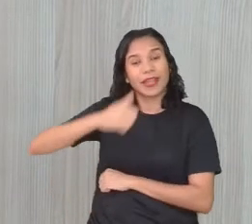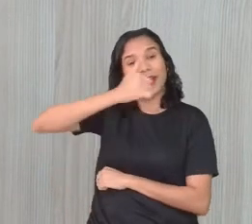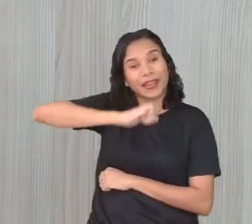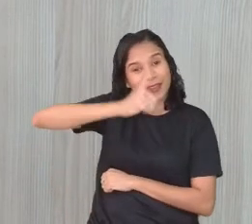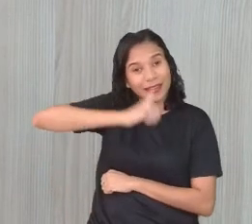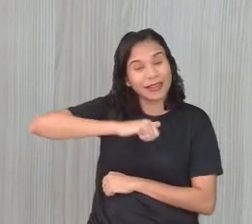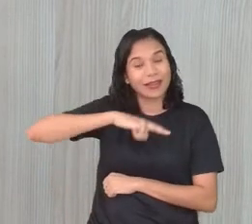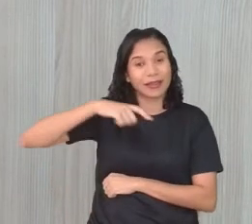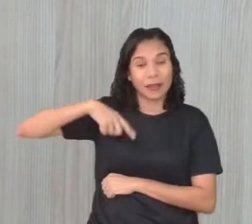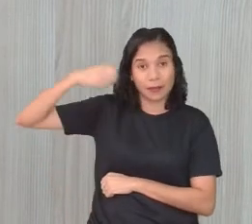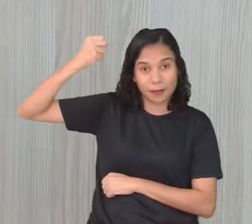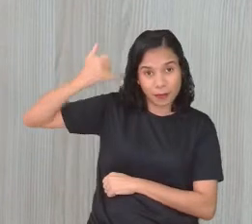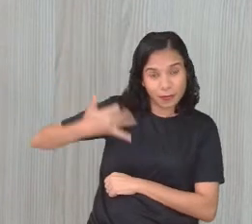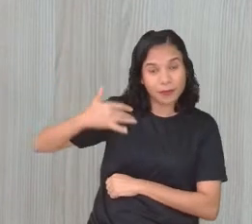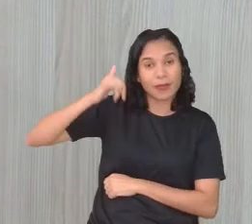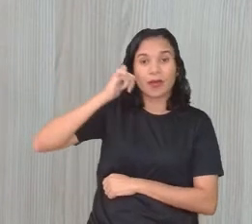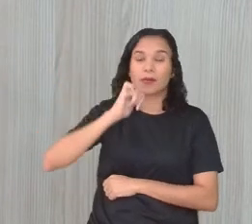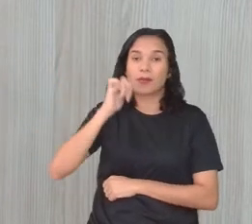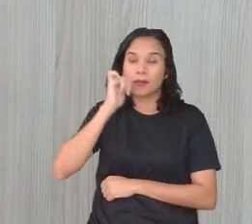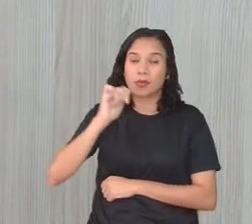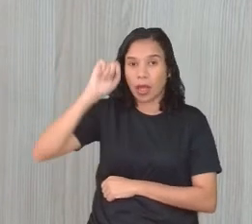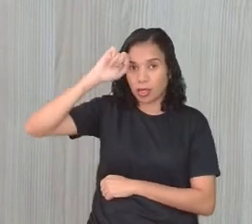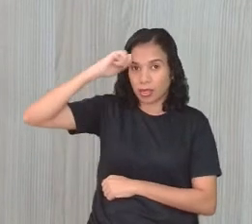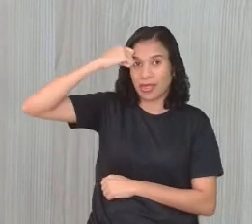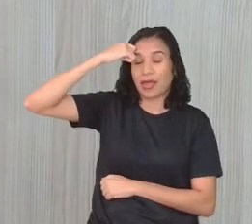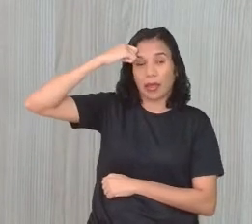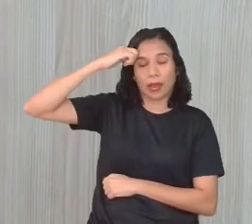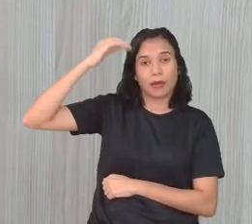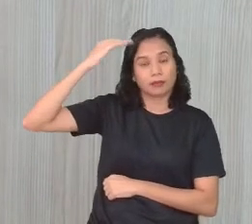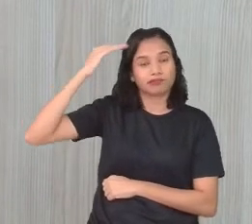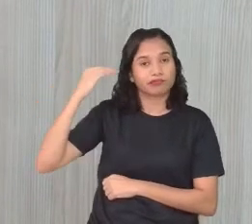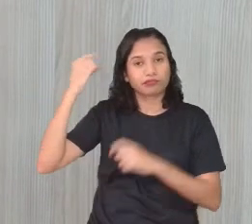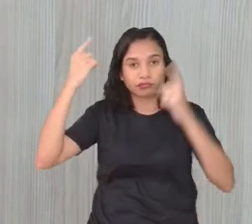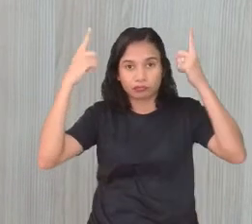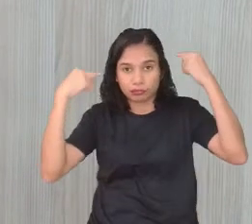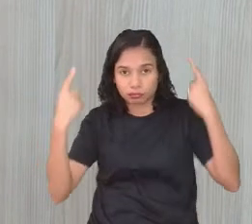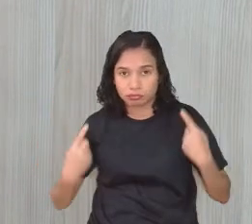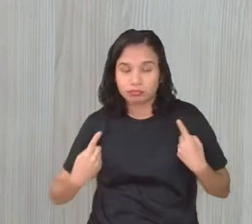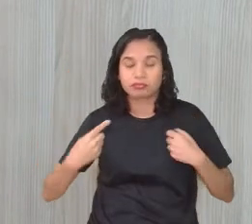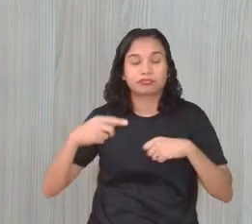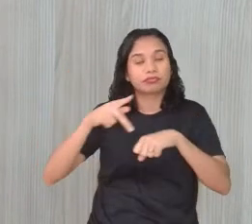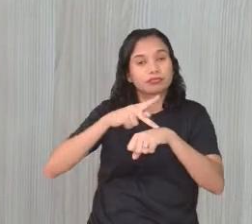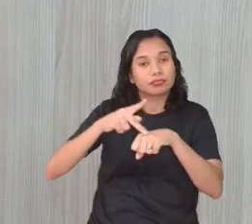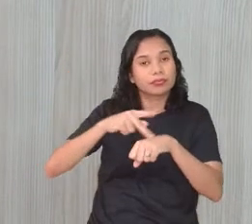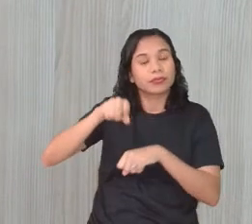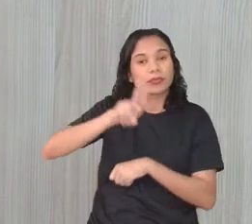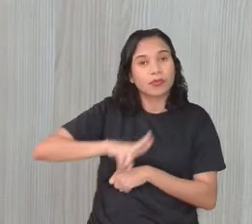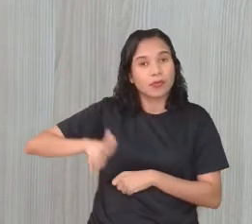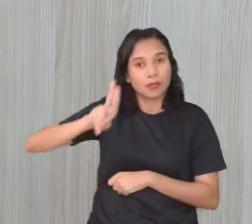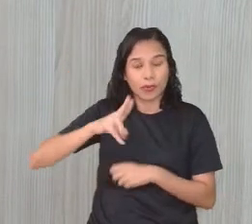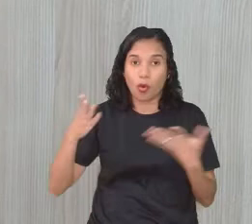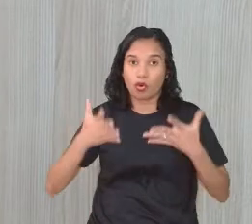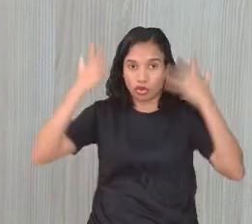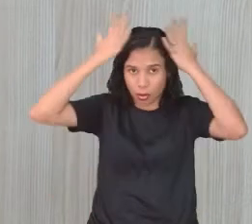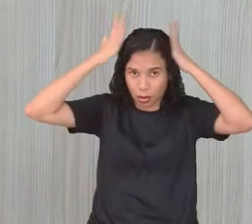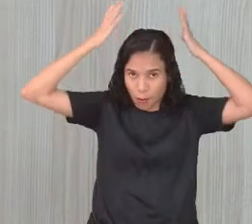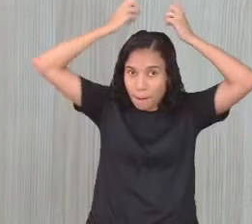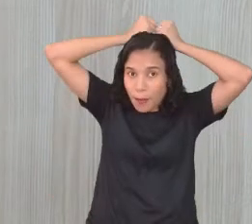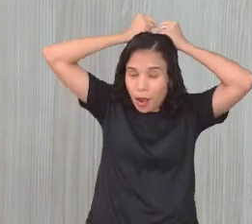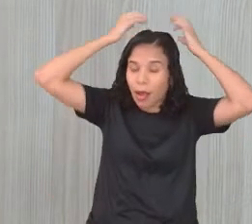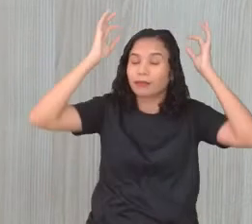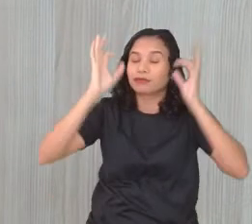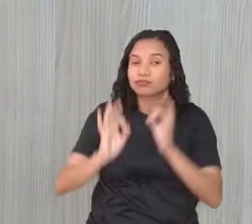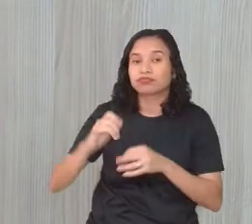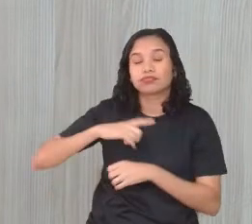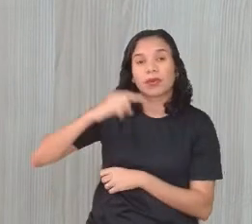me autodescrever, tá certo? Eu sou uma mulher negra, de cabelos cacheados pretos. Hoje eles estão presos também.